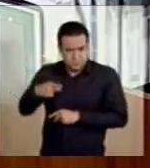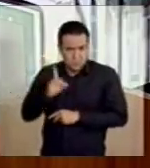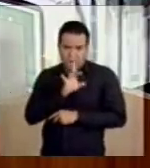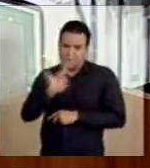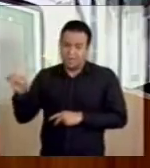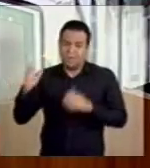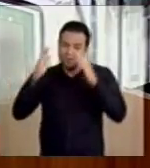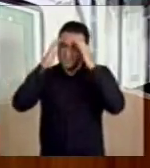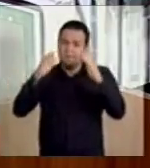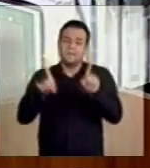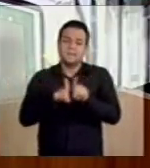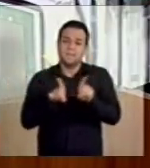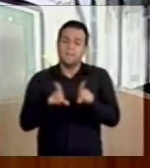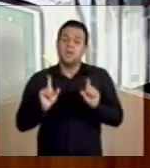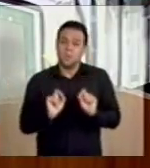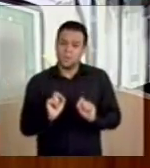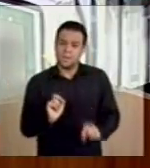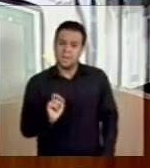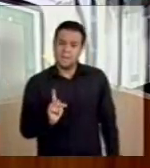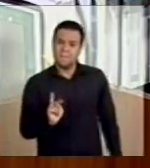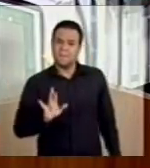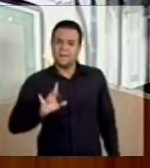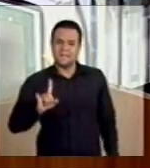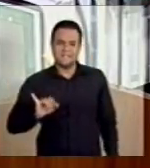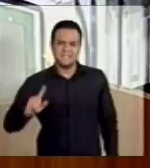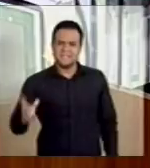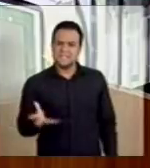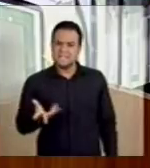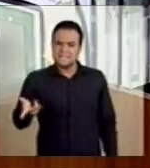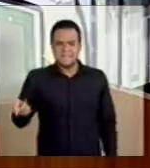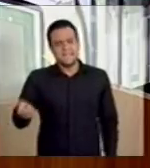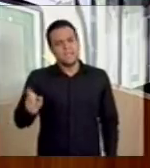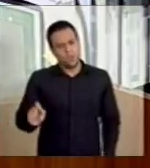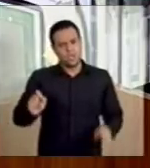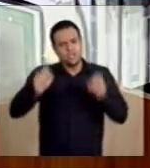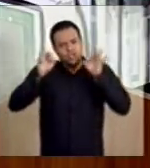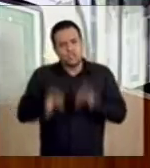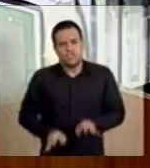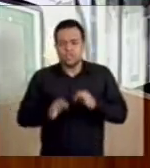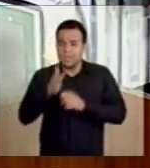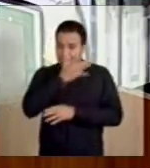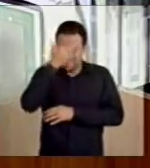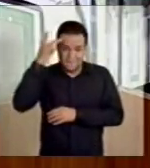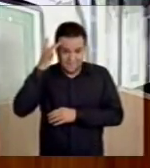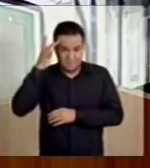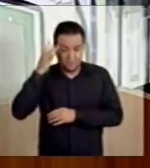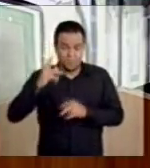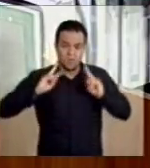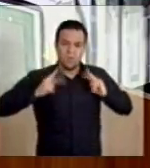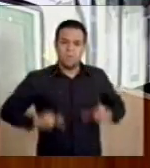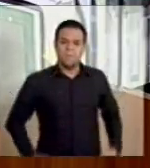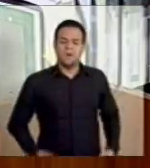que confere primazia à dignidade da pessoa humana e que, rompendo